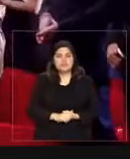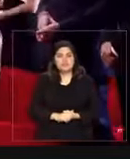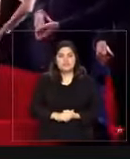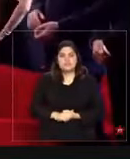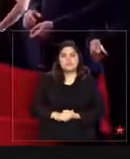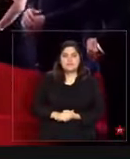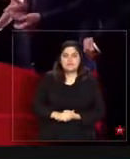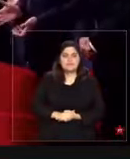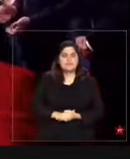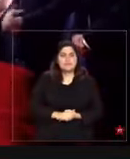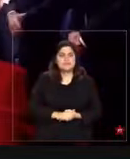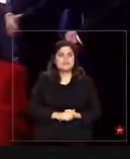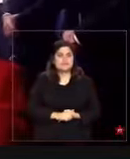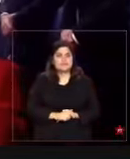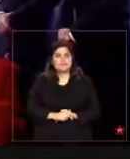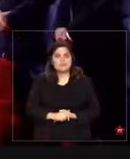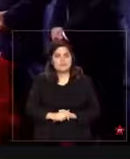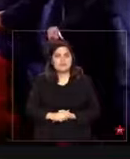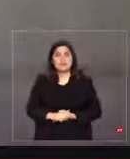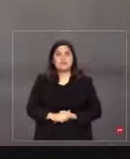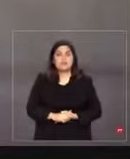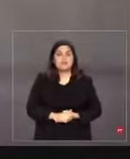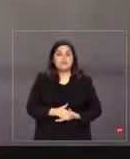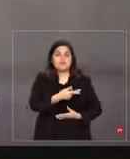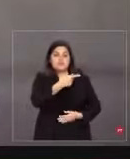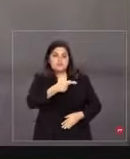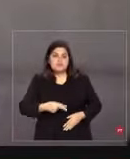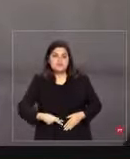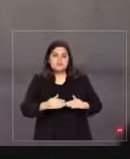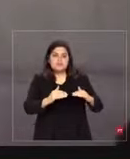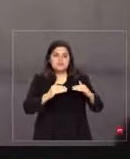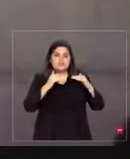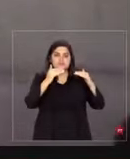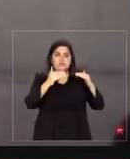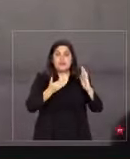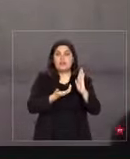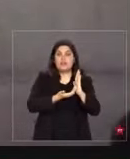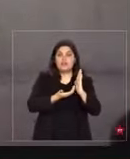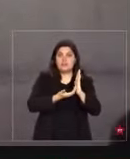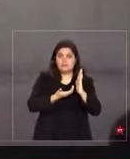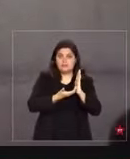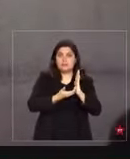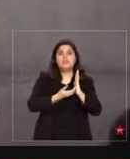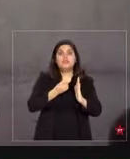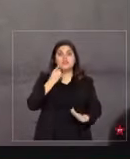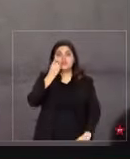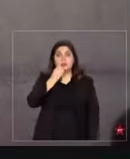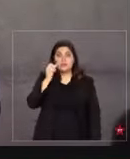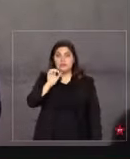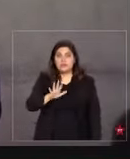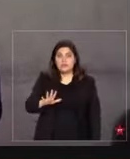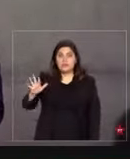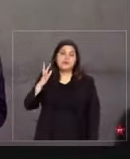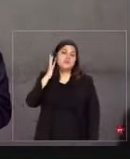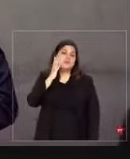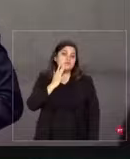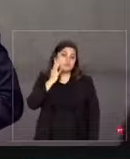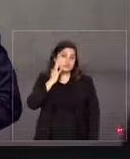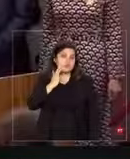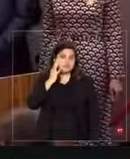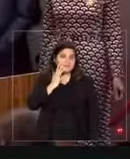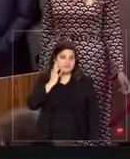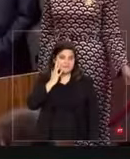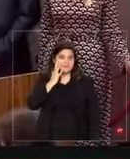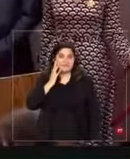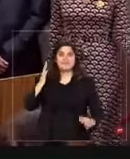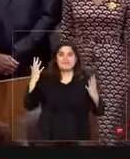Na sequência, deve dizer o presidente da Câmara dos Deputados. Excelentíssimo senhor presidente da Câmara dos Deputados, deputado federal Arthur Lira. E nesse